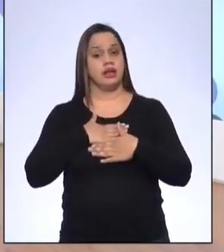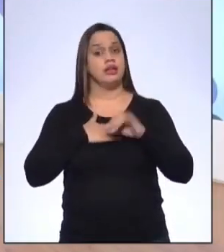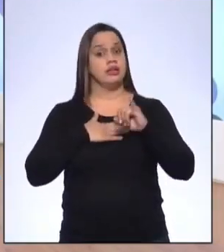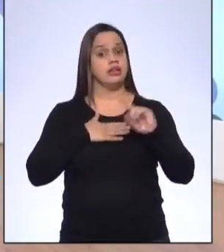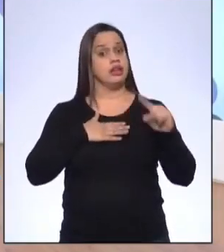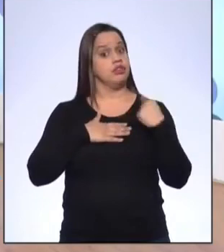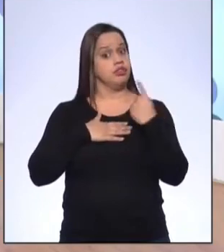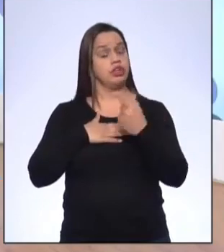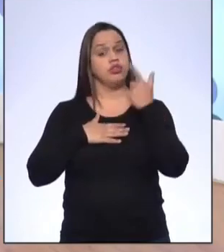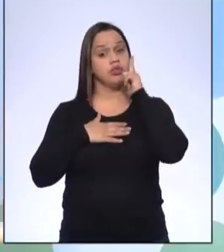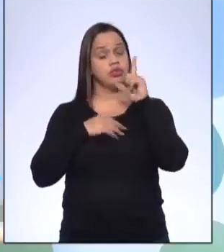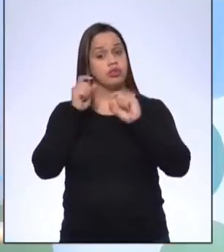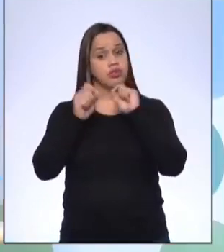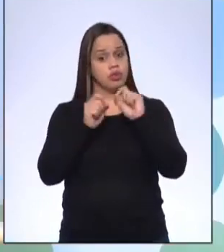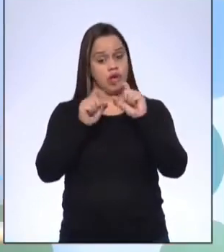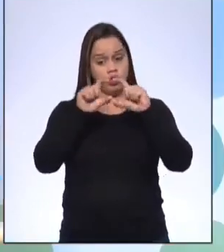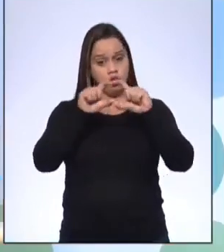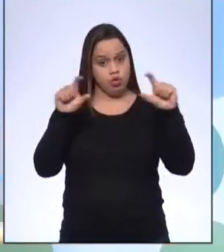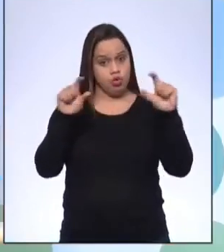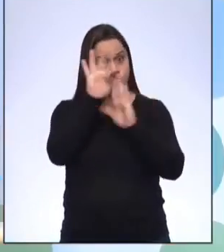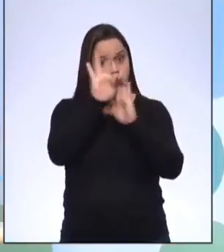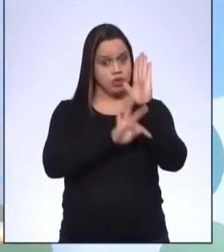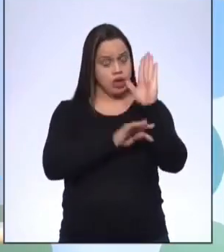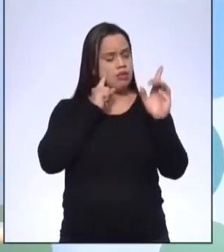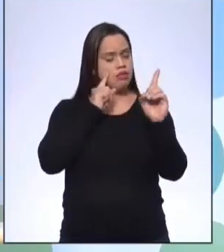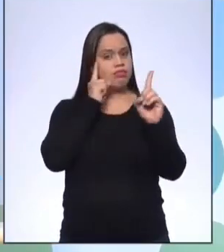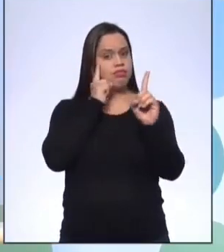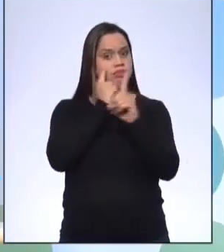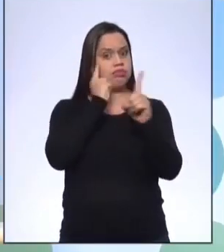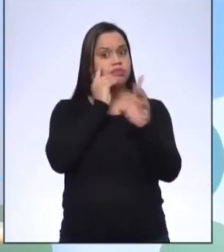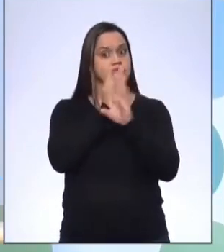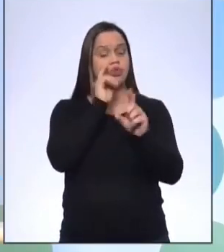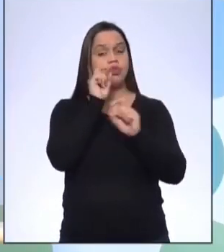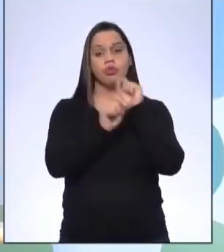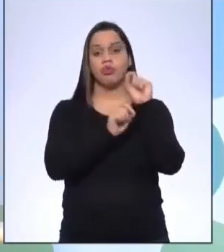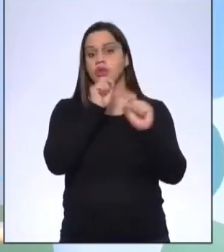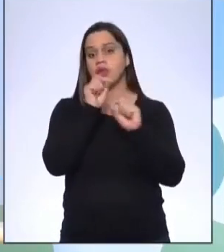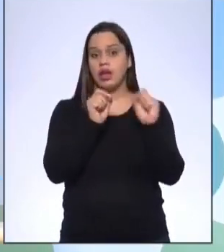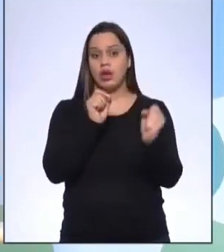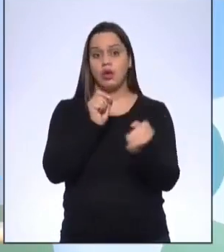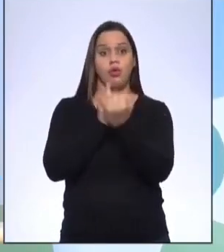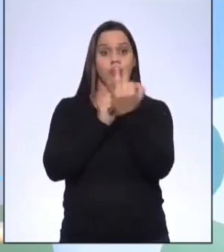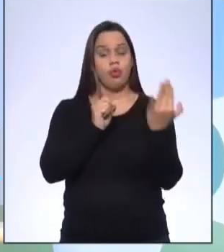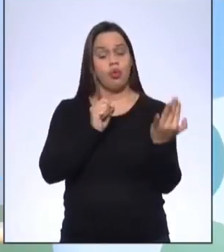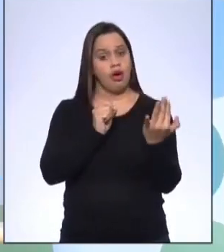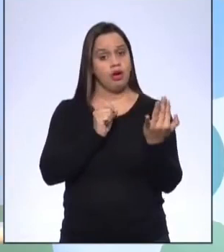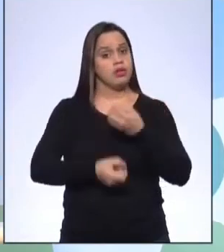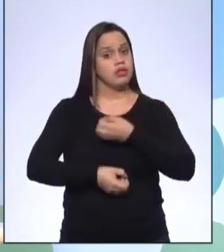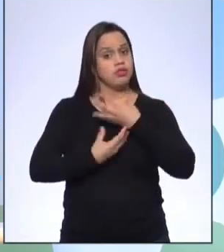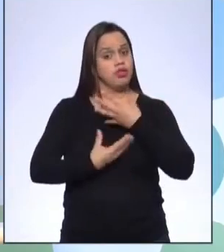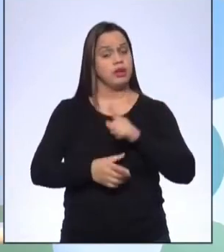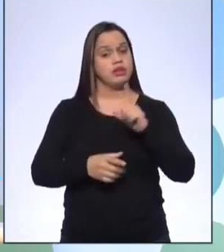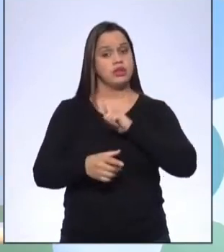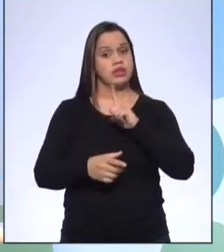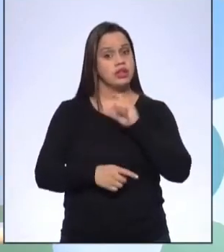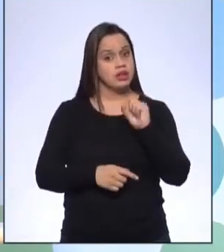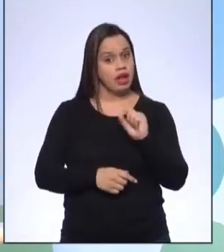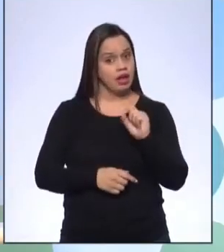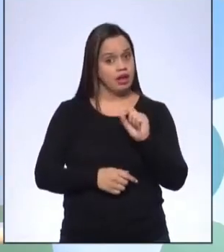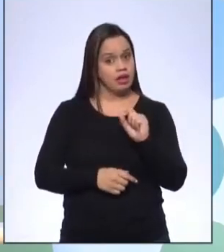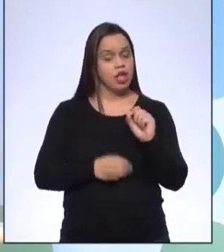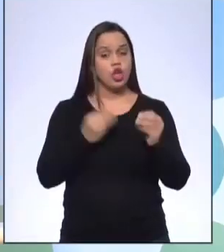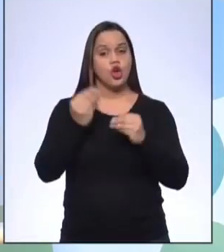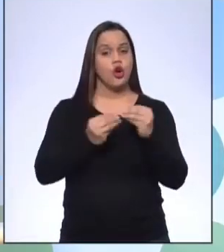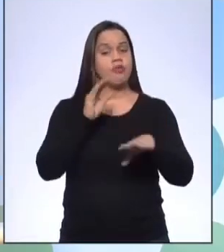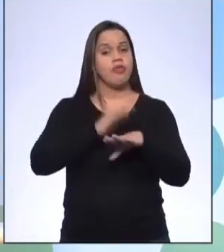conseguir identificar no enunciado, que é a importância da leitura e interpretação, quais são os dados que nós temos e como que nós vamos estabelecer essa